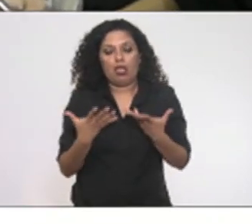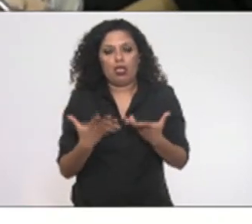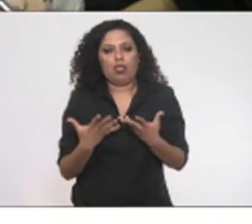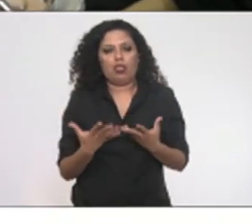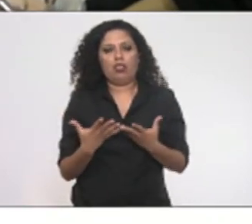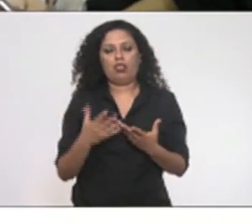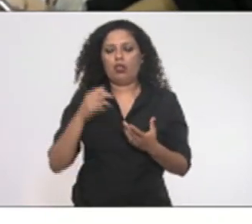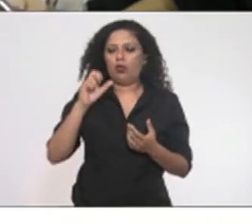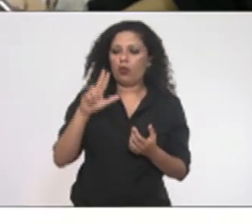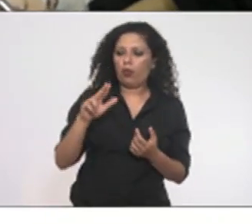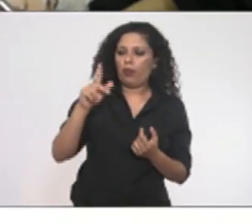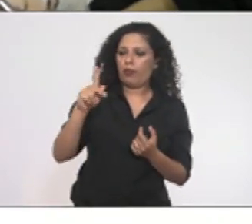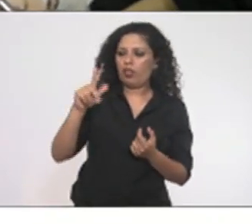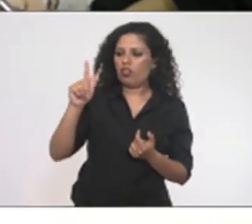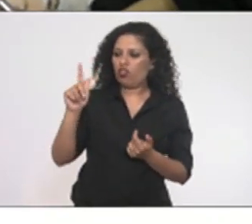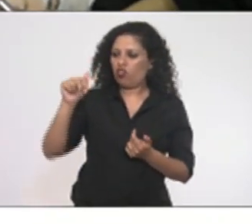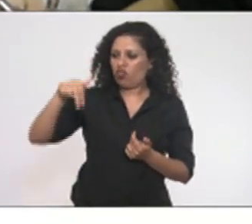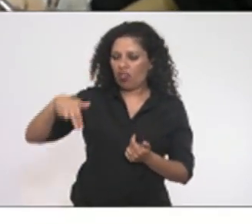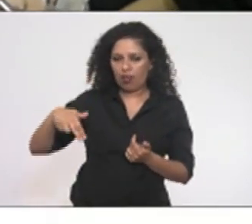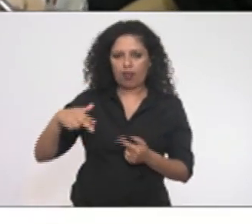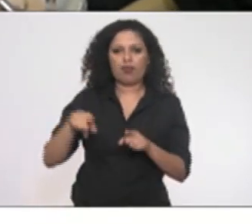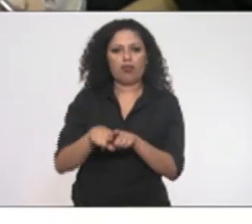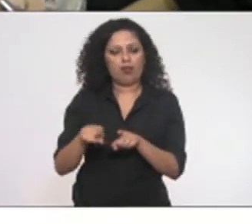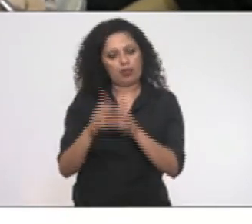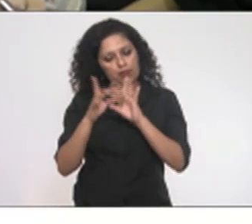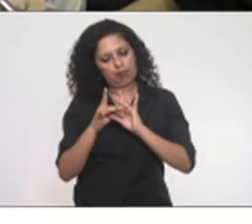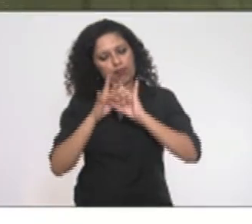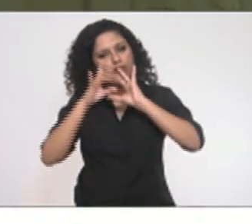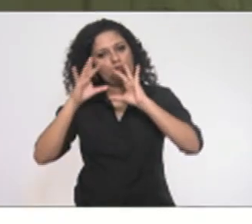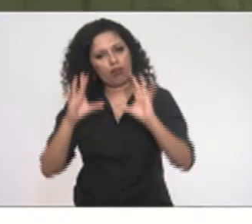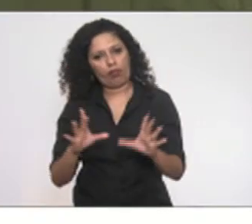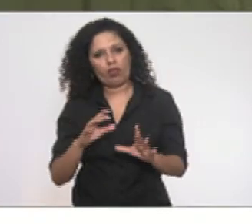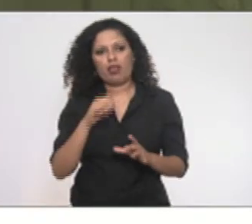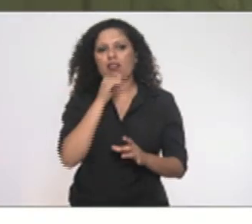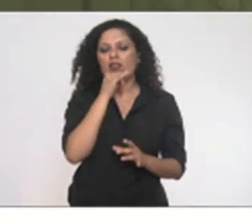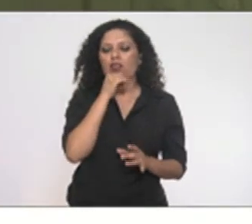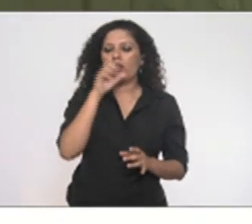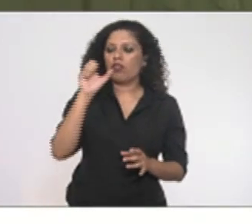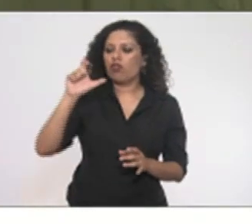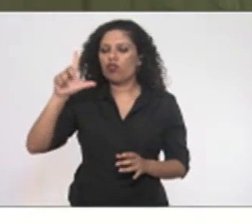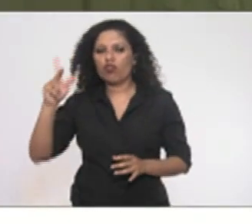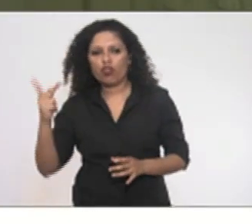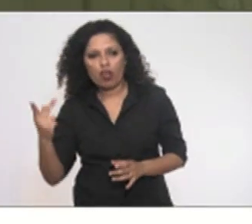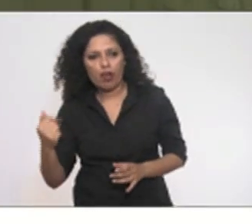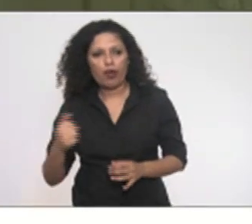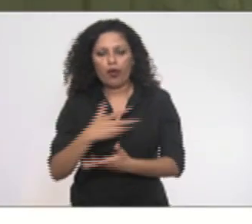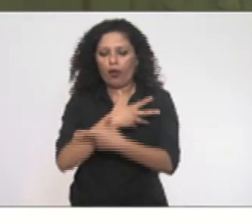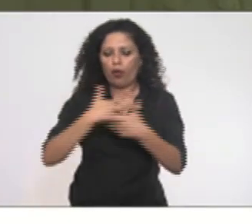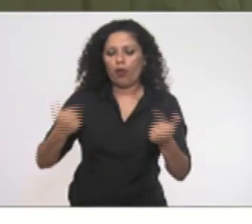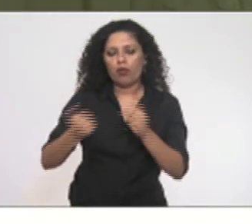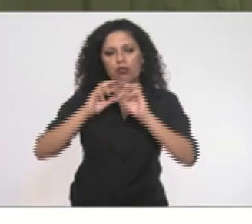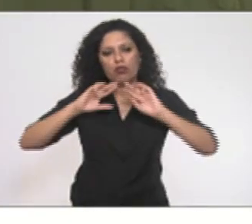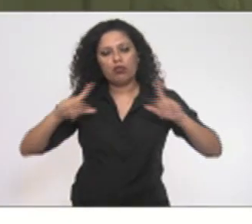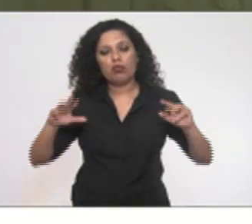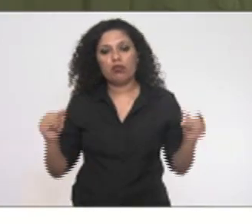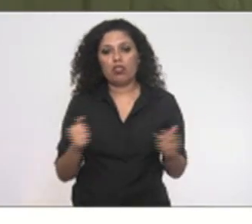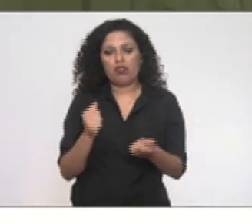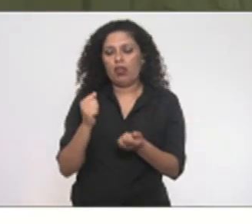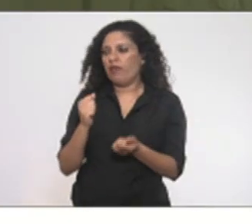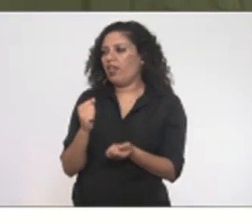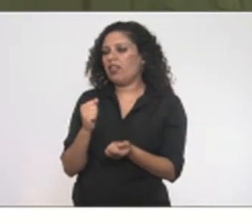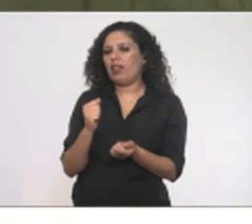acesso às UPGNs, às unidades de processamento de gás, ou seja, a Shell, a Galp, quem quer que seja, agora, em vez de vender para